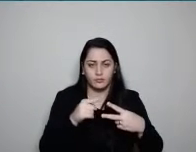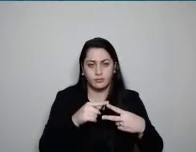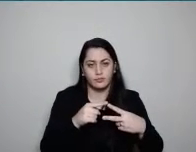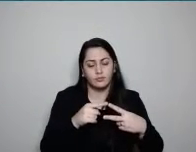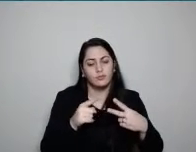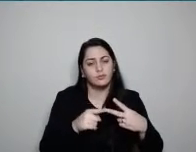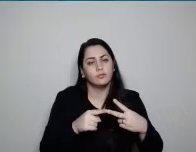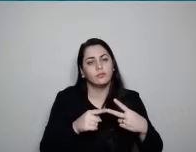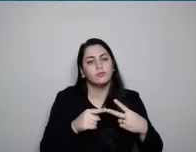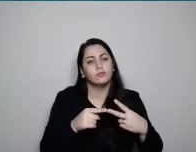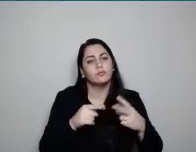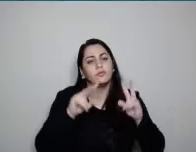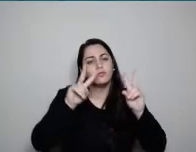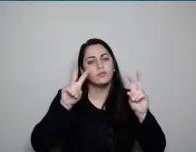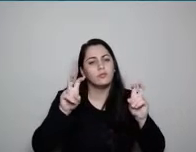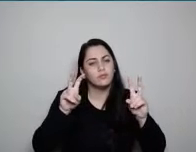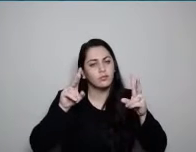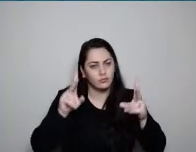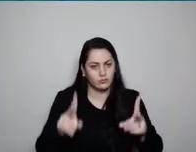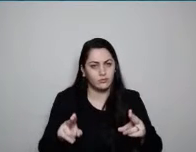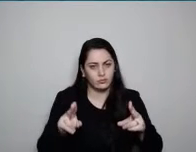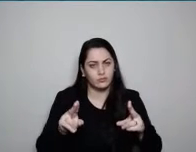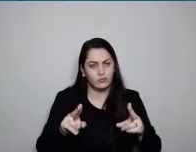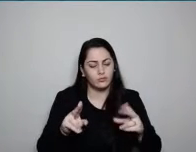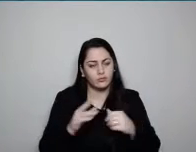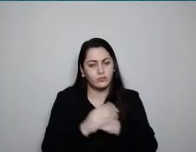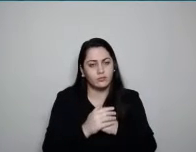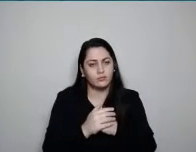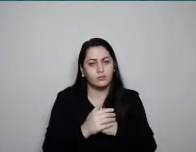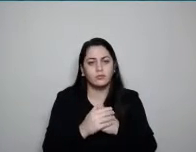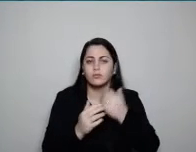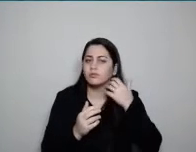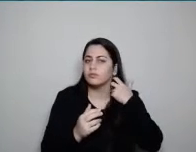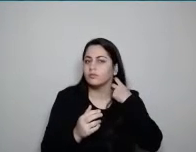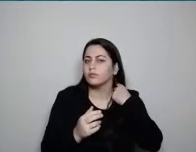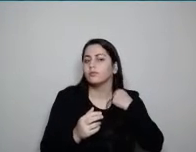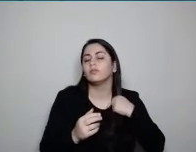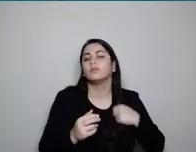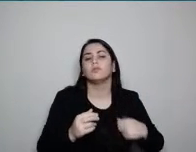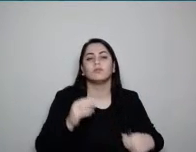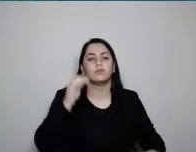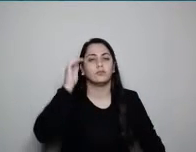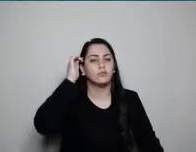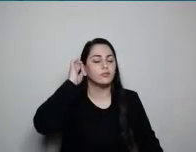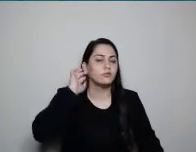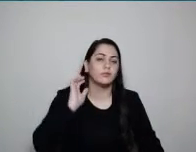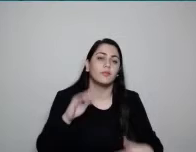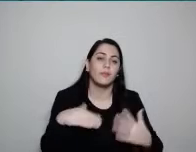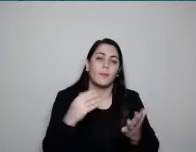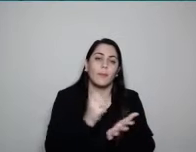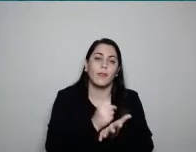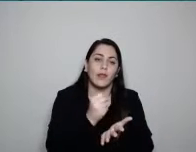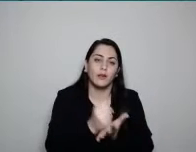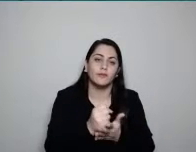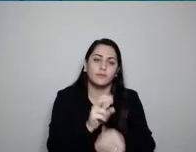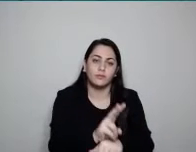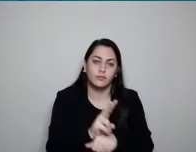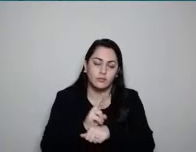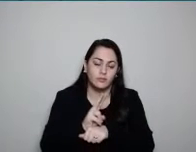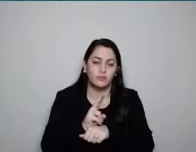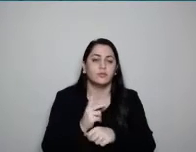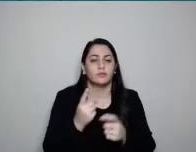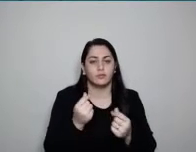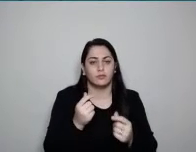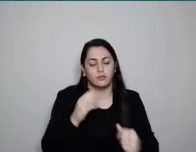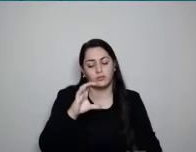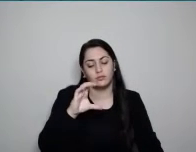mesmo assunto. E essa coisa do sistema Gauss. Pronto. Não, é contrato de empréstimo consignado, né? É, esse